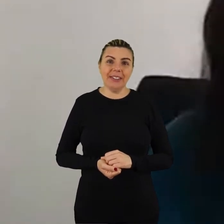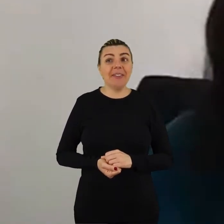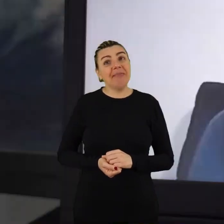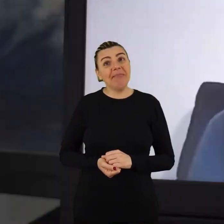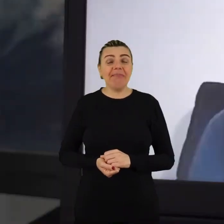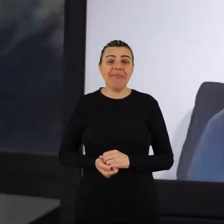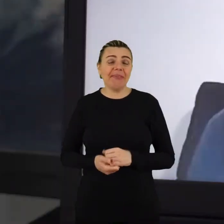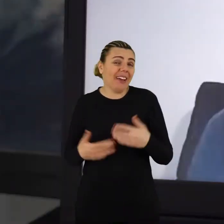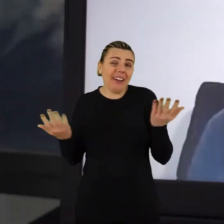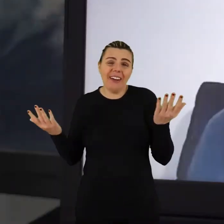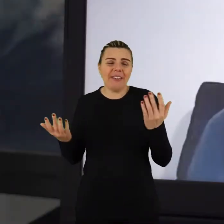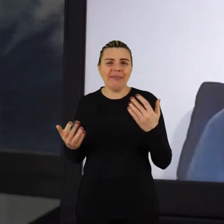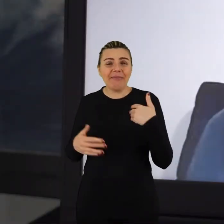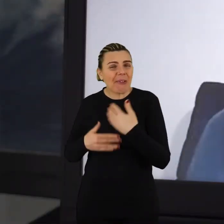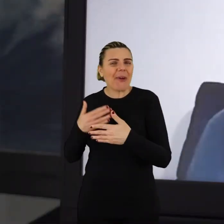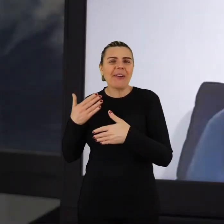assim foi.